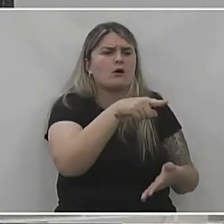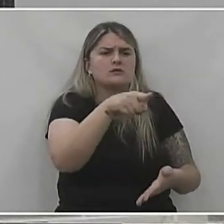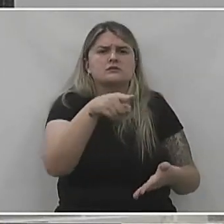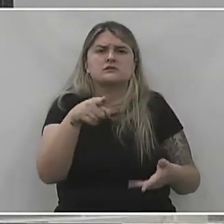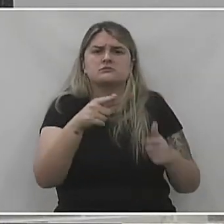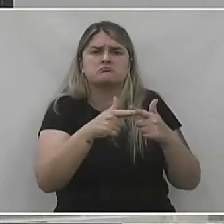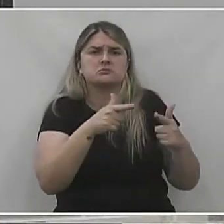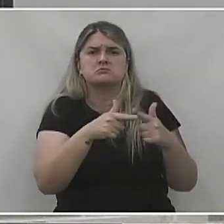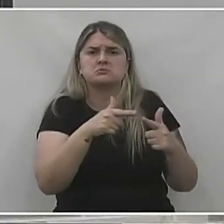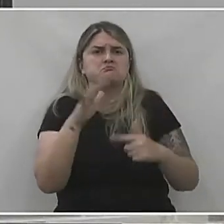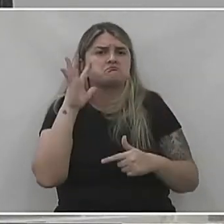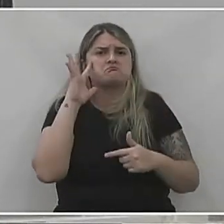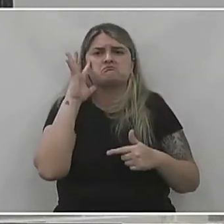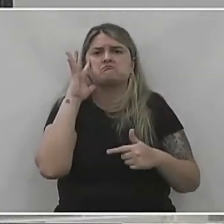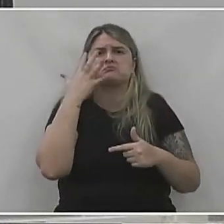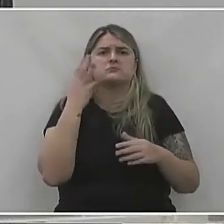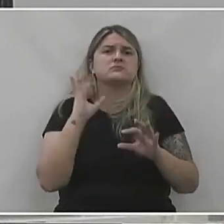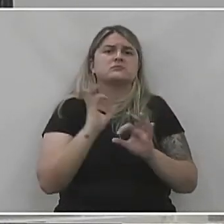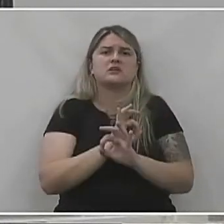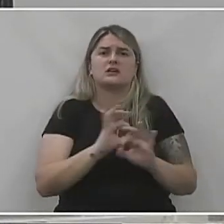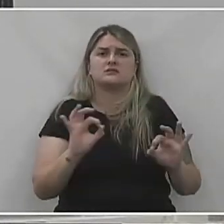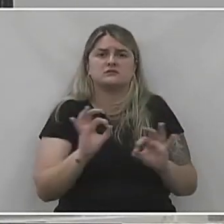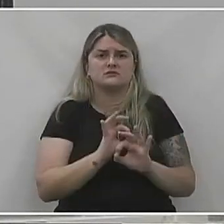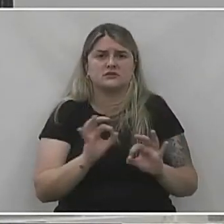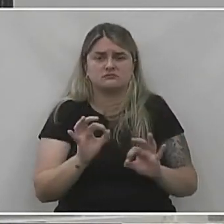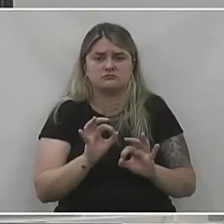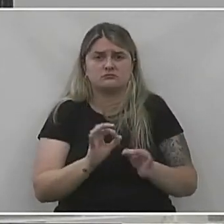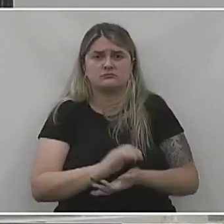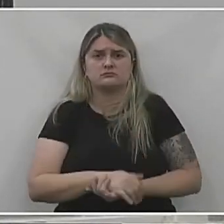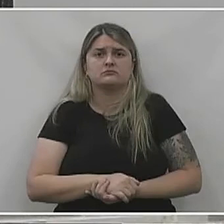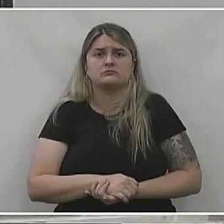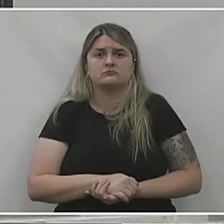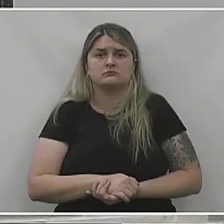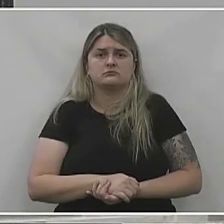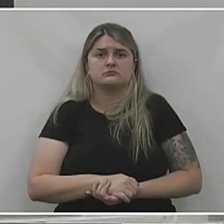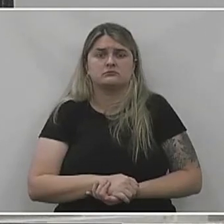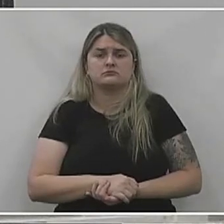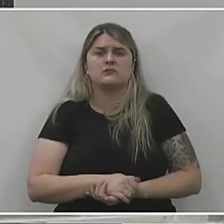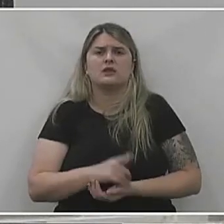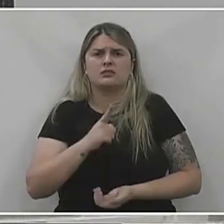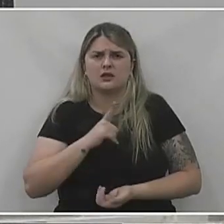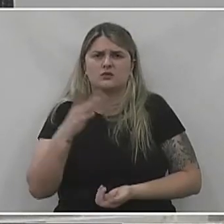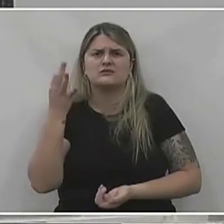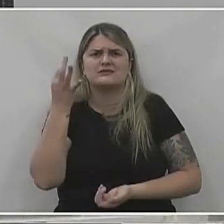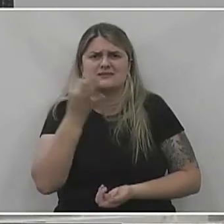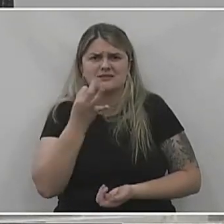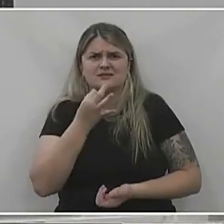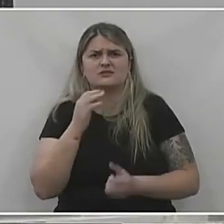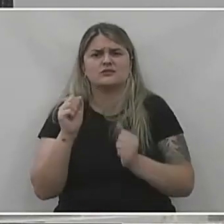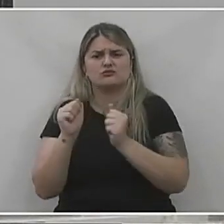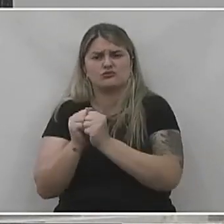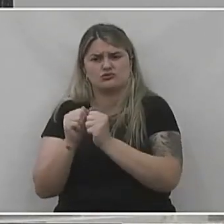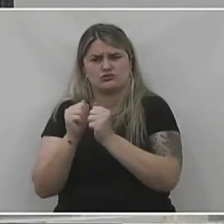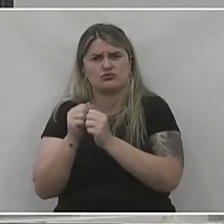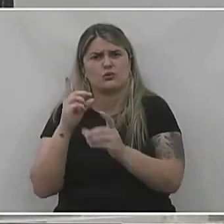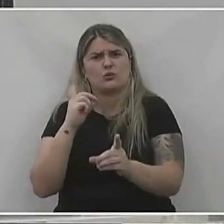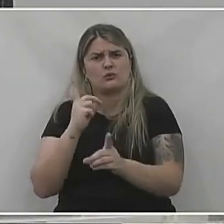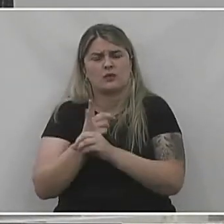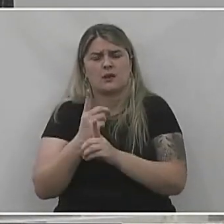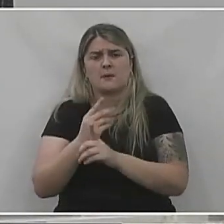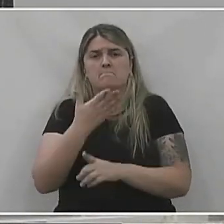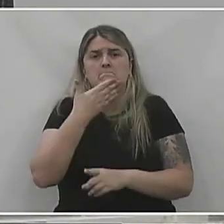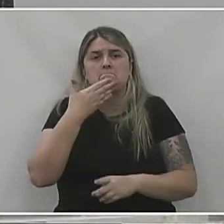problema sem solução alguma Ah tá com certeza a gente tá aqui para achar